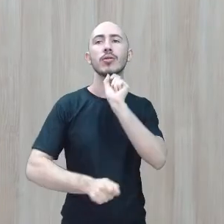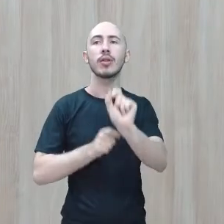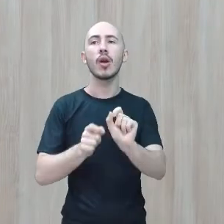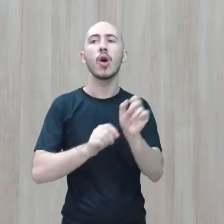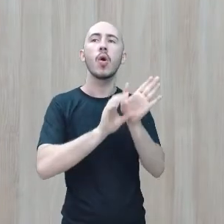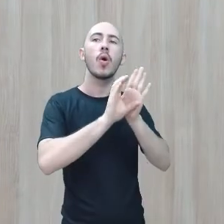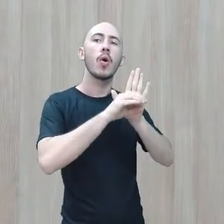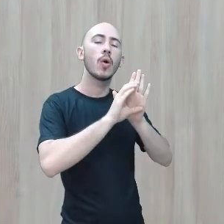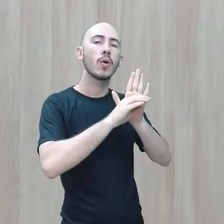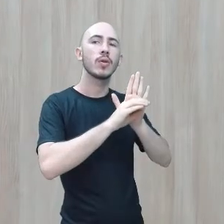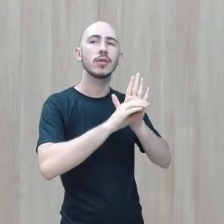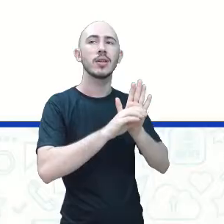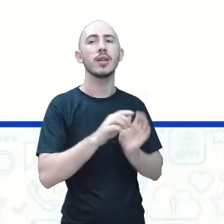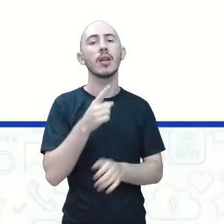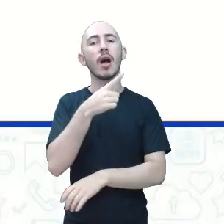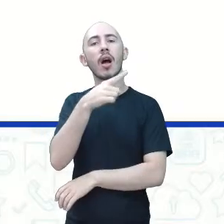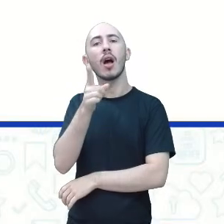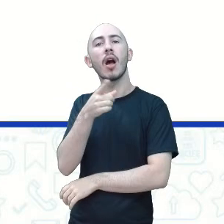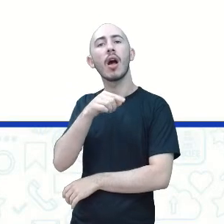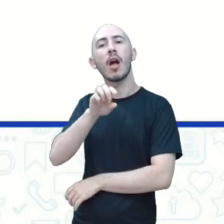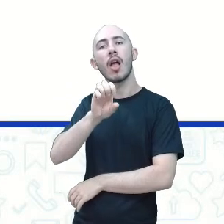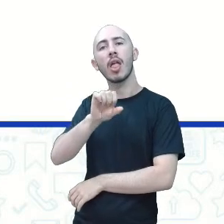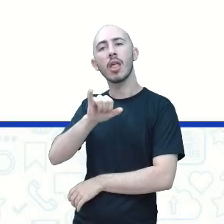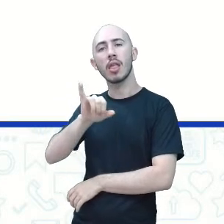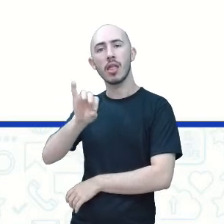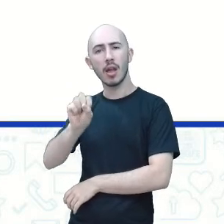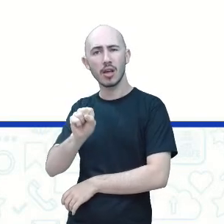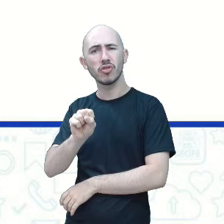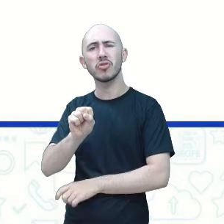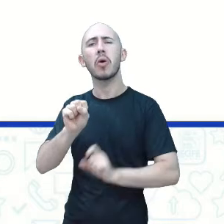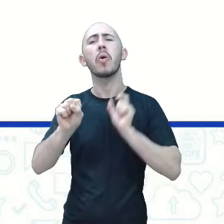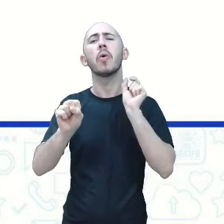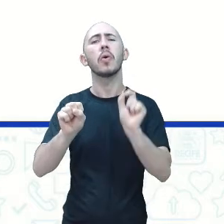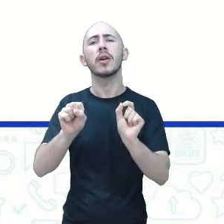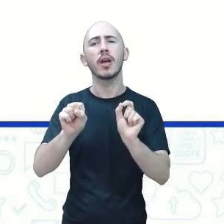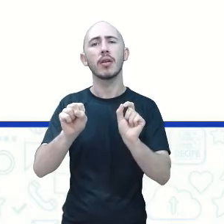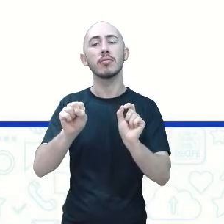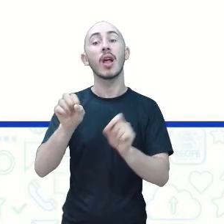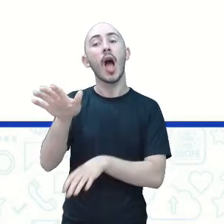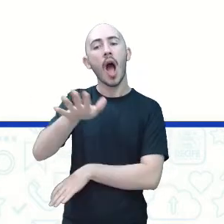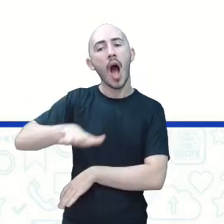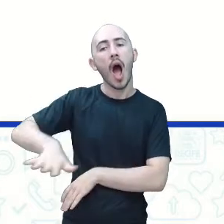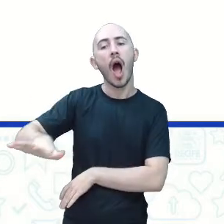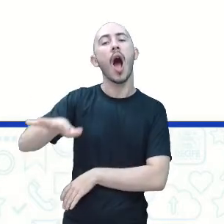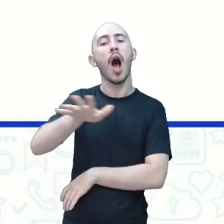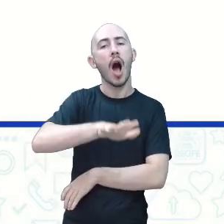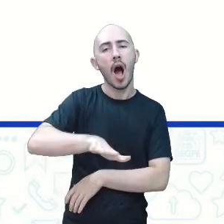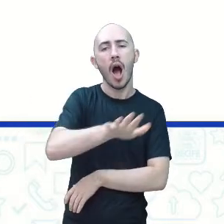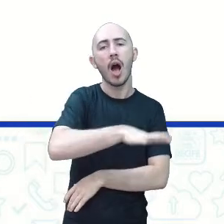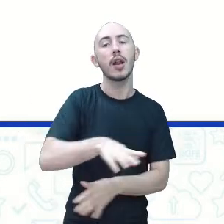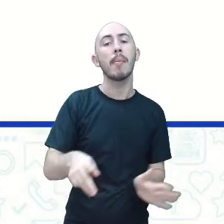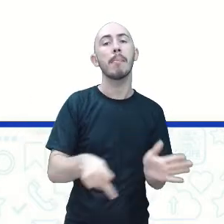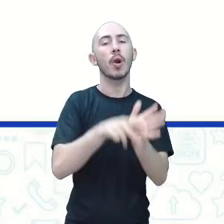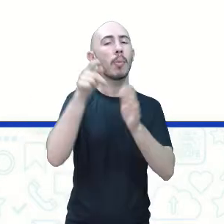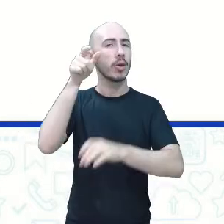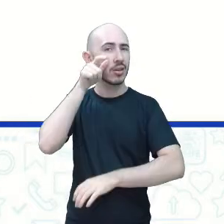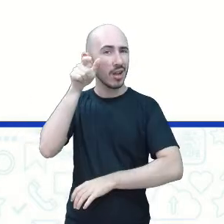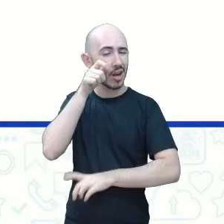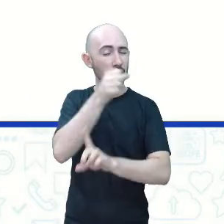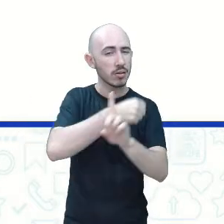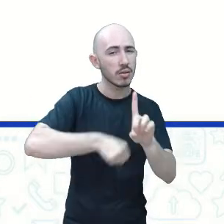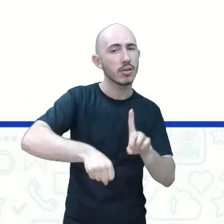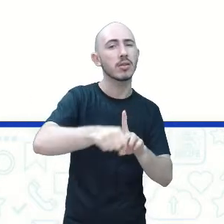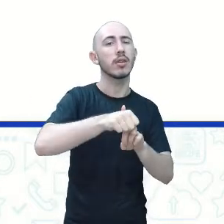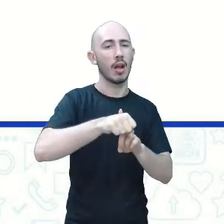conceito aqui, né? O que são as ZEIs, né? As ZEIs são zonas, certo, especiais de interesse social,